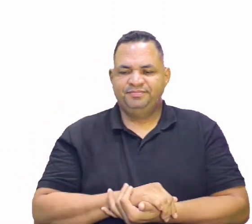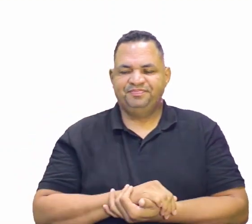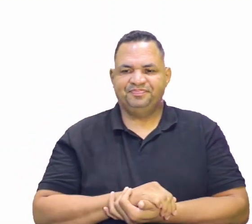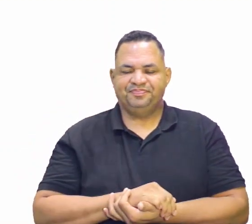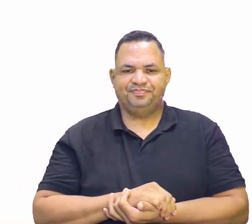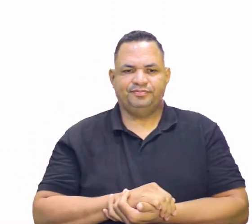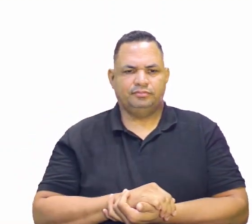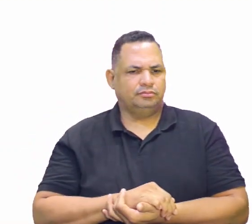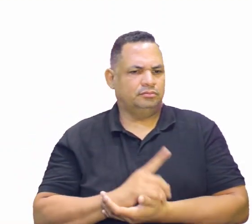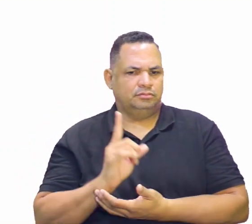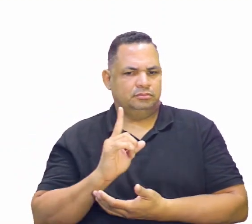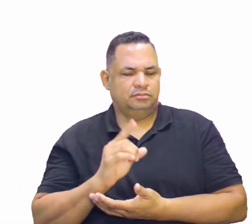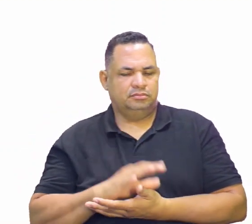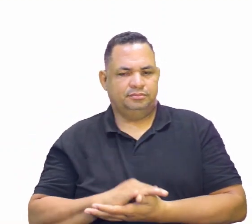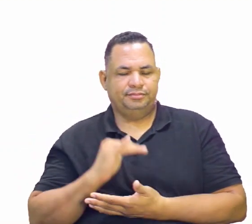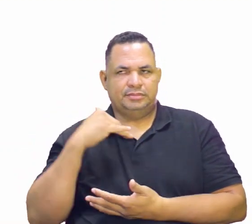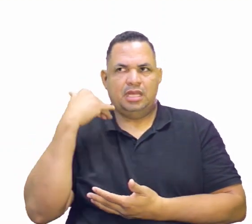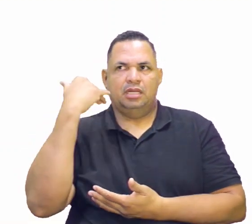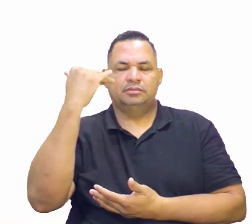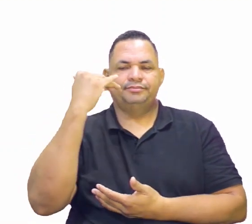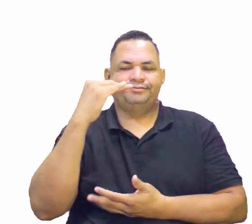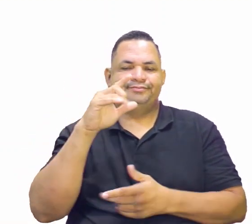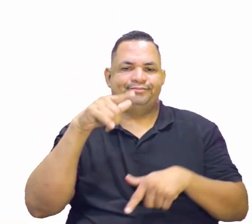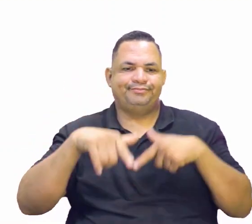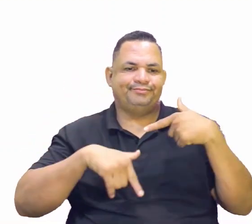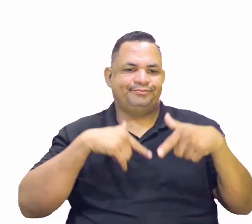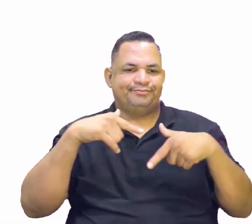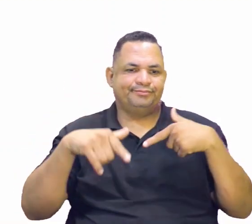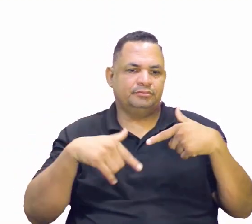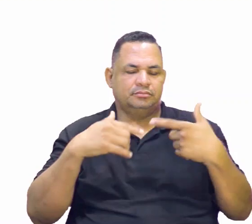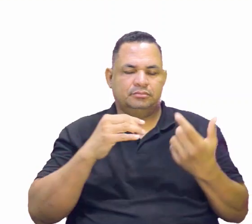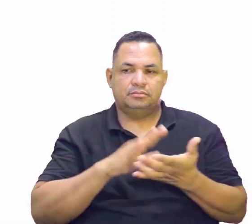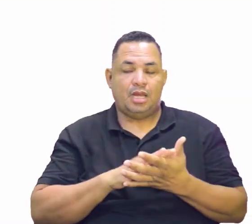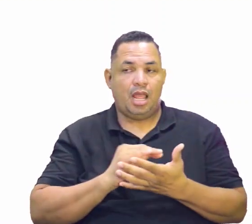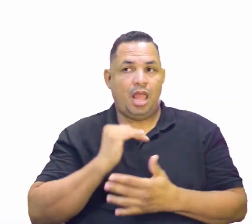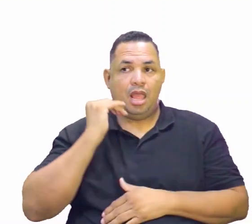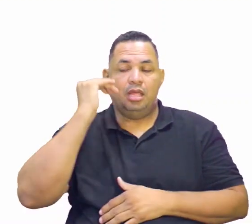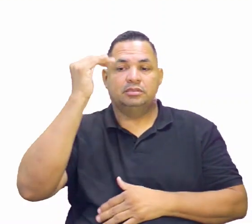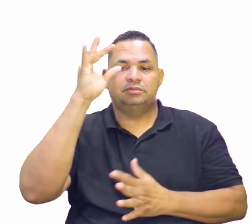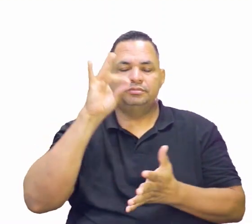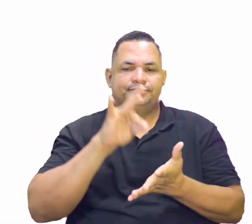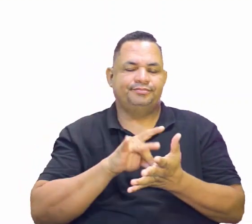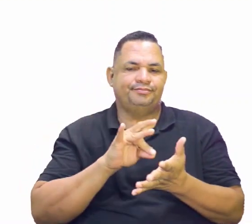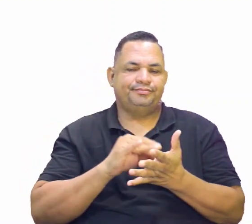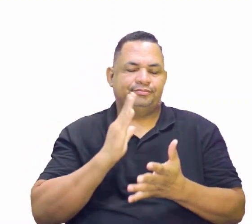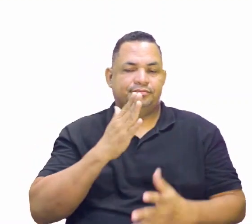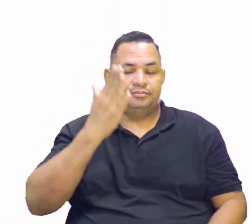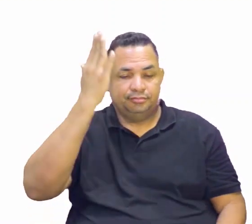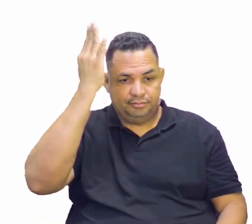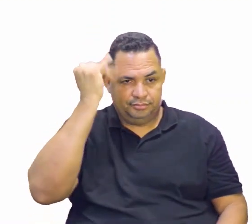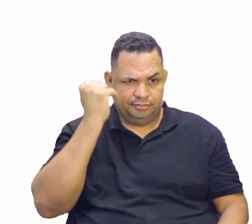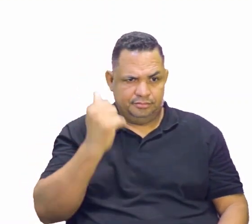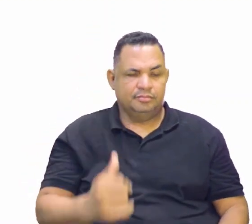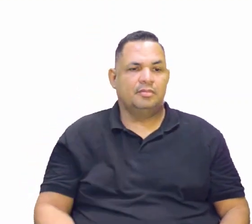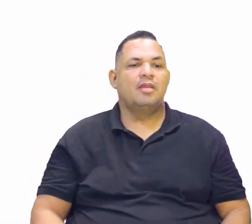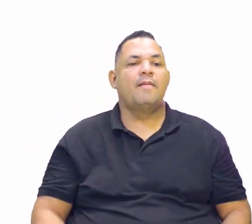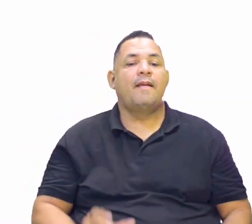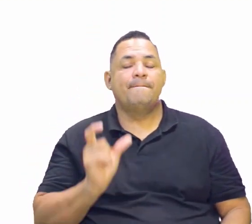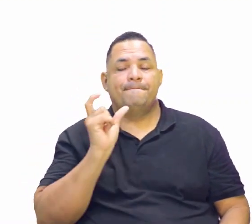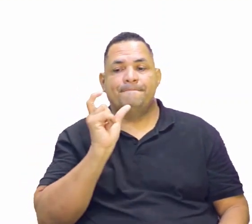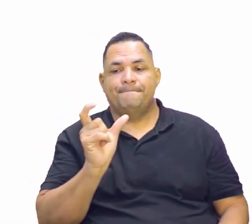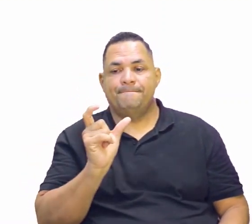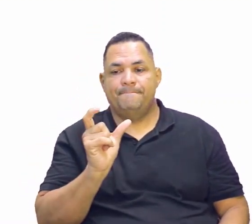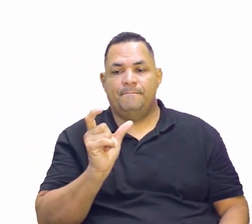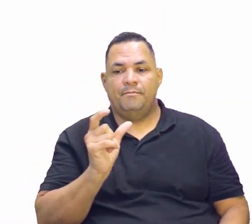é, professora, isso fora é do normal. Esse trabalho ficou surreal. Então agora vocês já sabem aí a origem do termo,